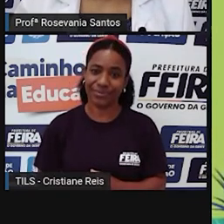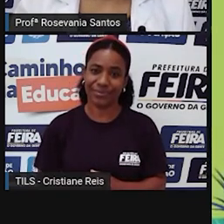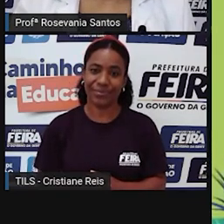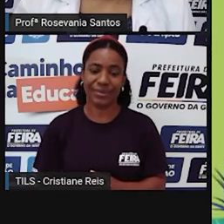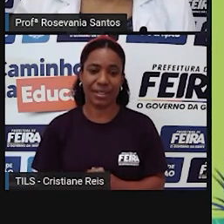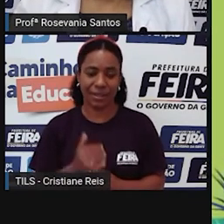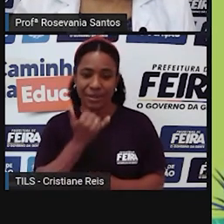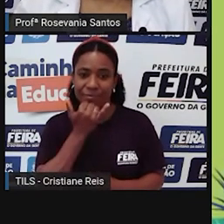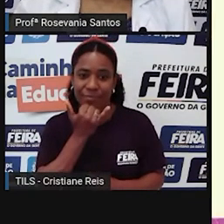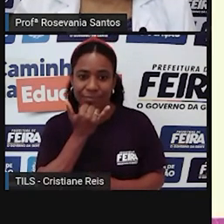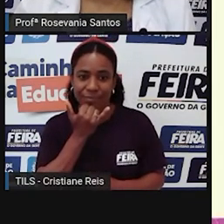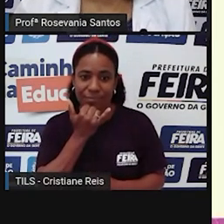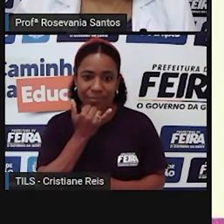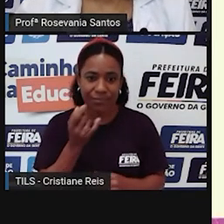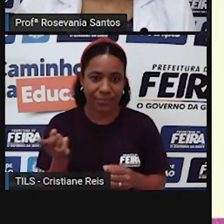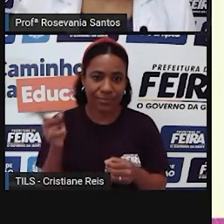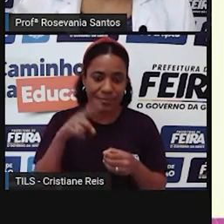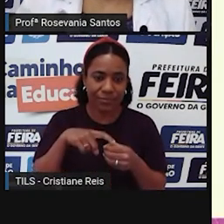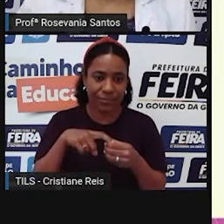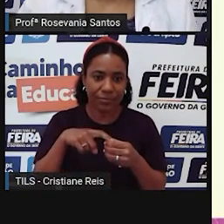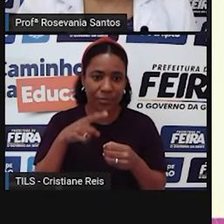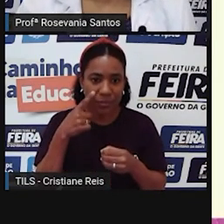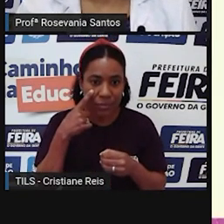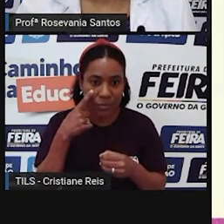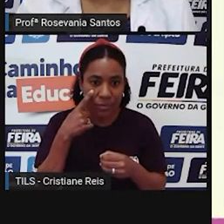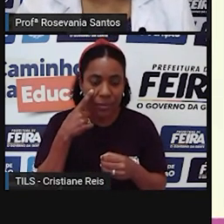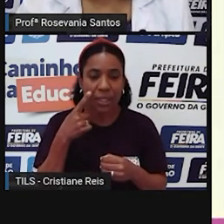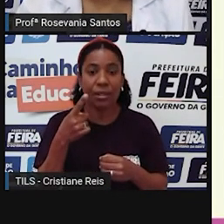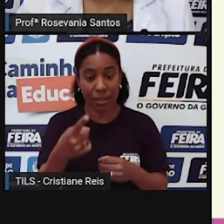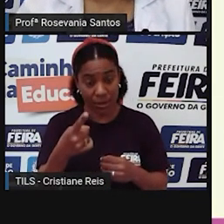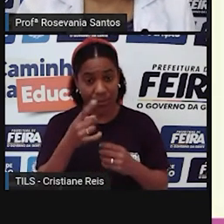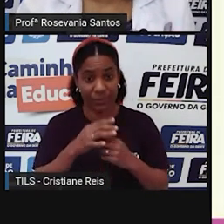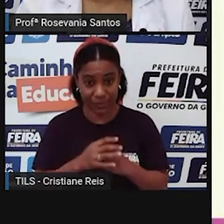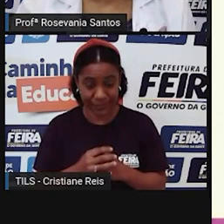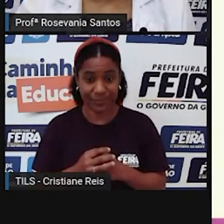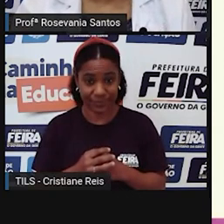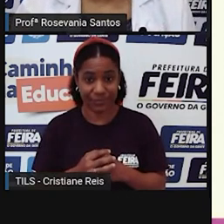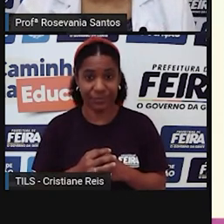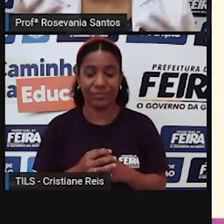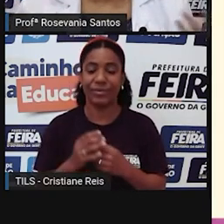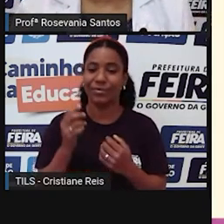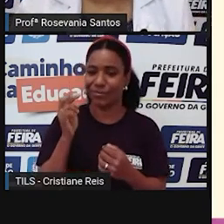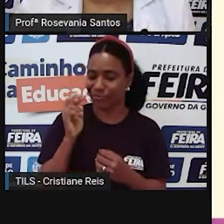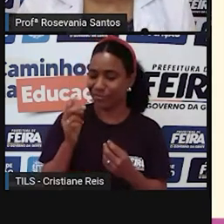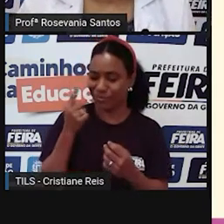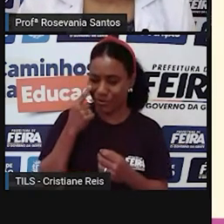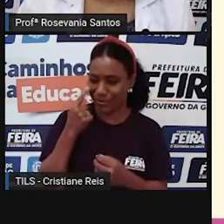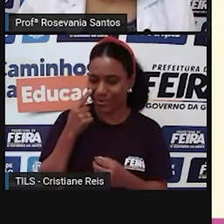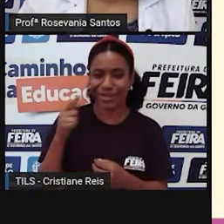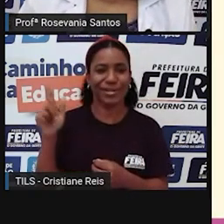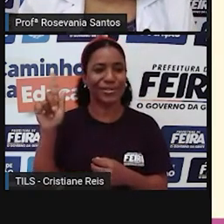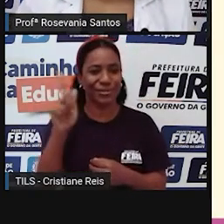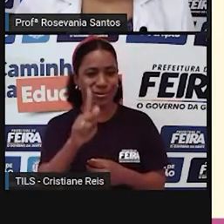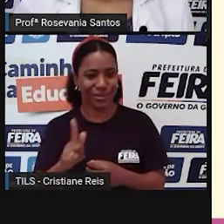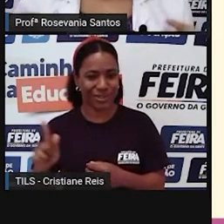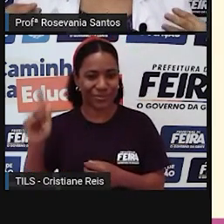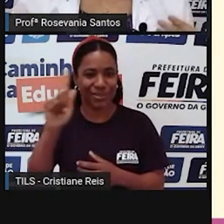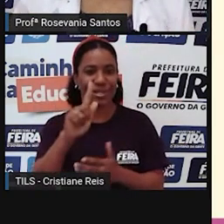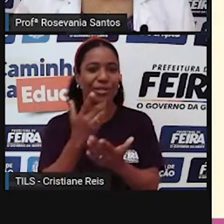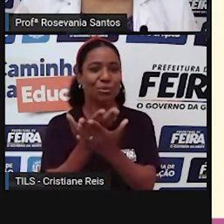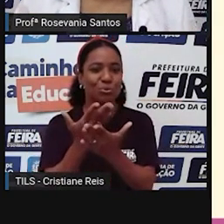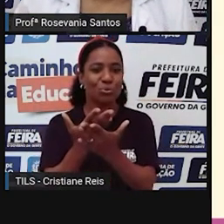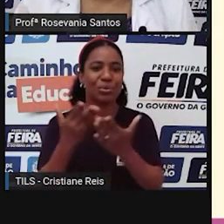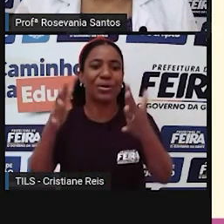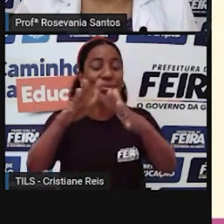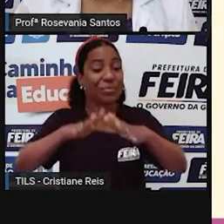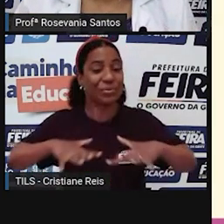gente. Quando a gente observa aí, o que que você vai perceber, né? Eu falei para vocês que a geografia estuda esse espaço geográfico, e